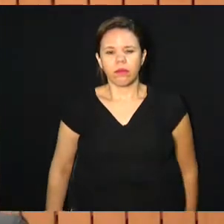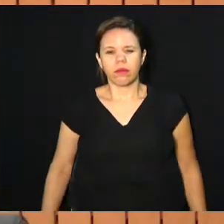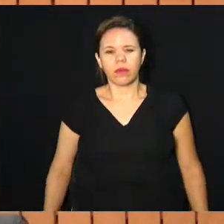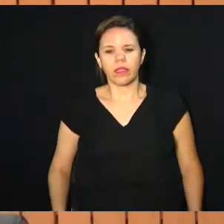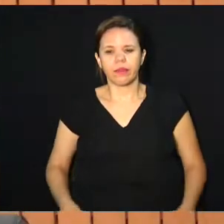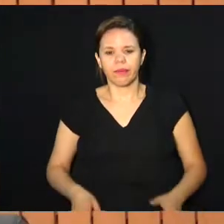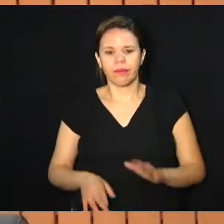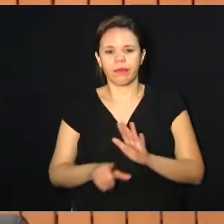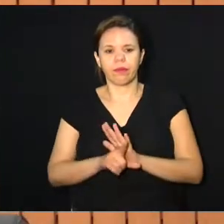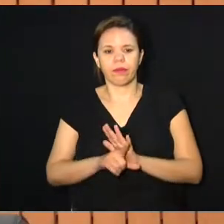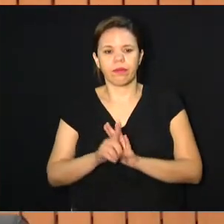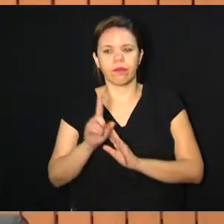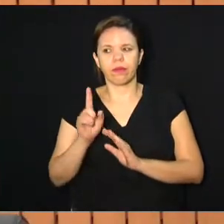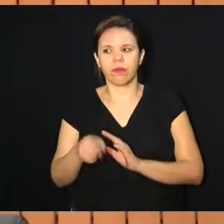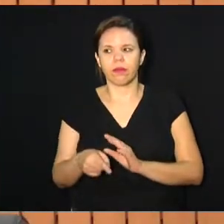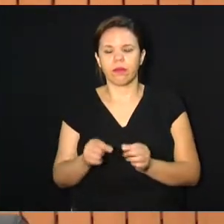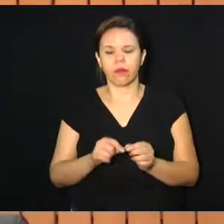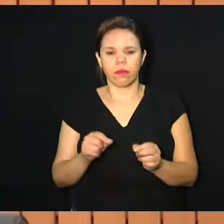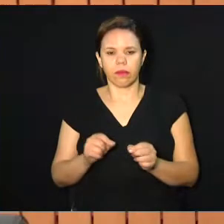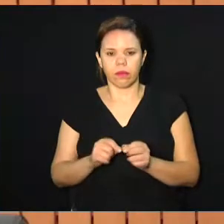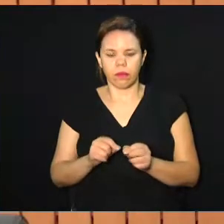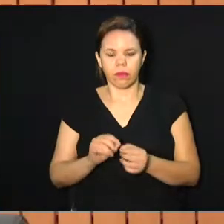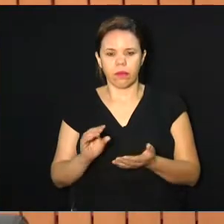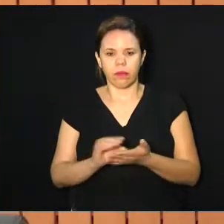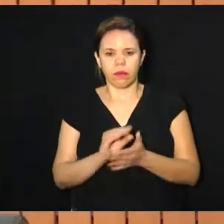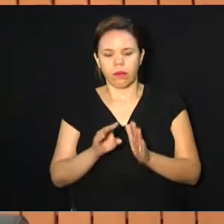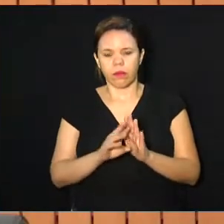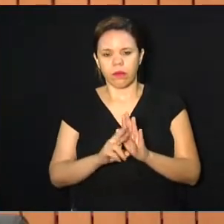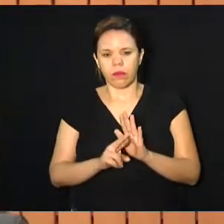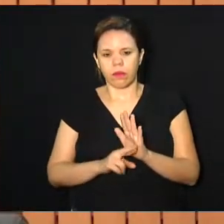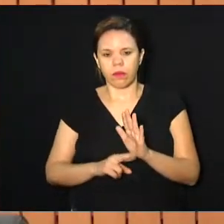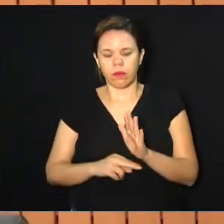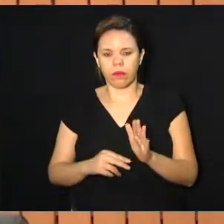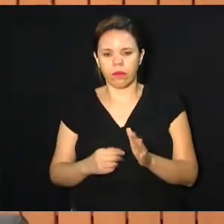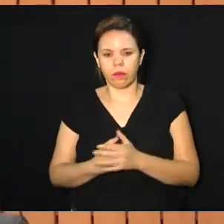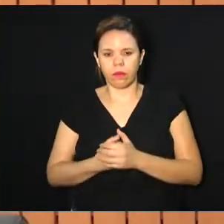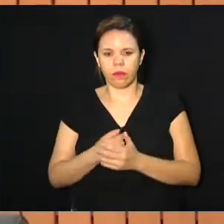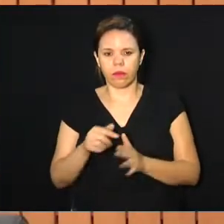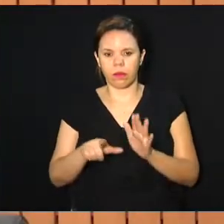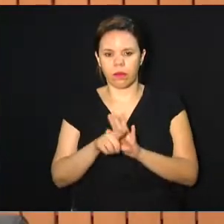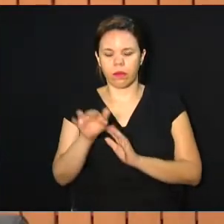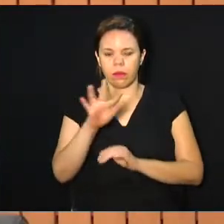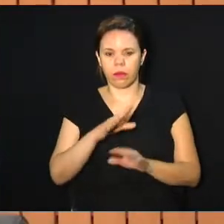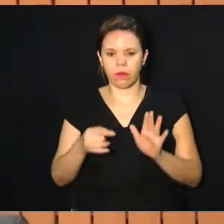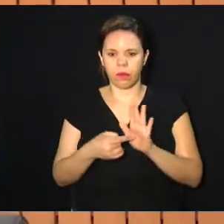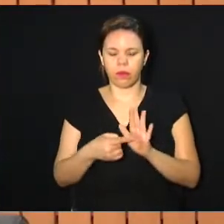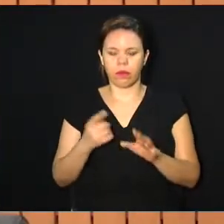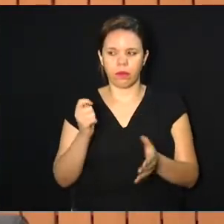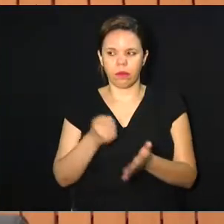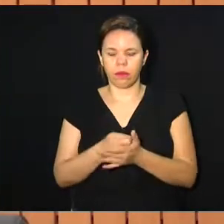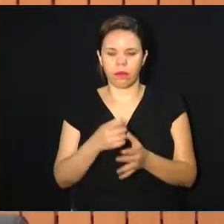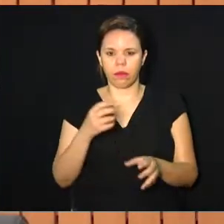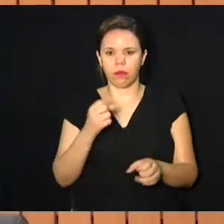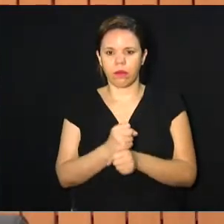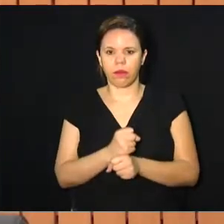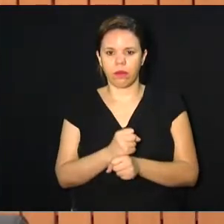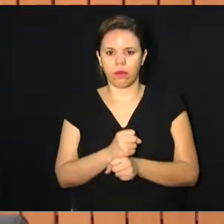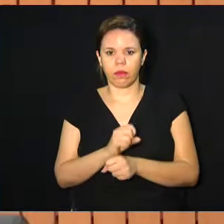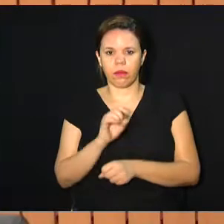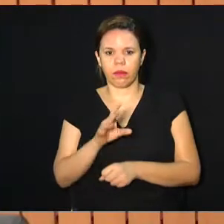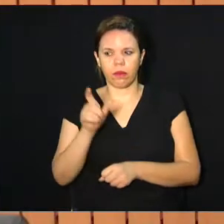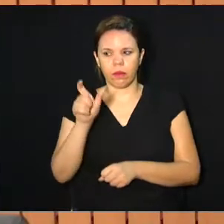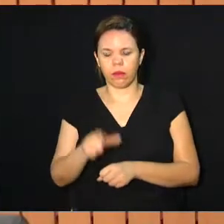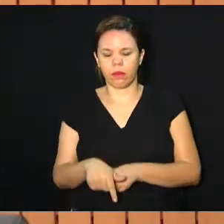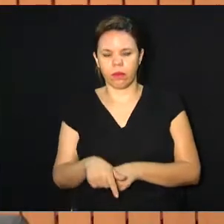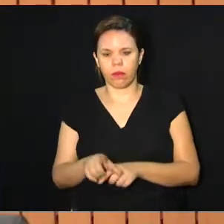tem que trazer, é as receitas acessórias extratarifárias, né, que é outras formas de pagar a conta, né, não sendo só o usuário, para